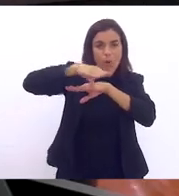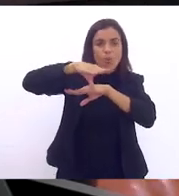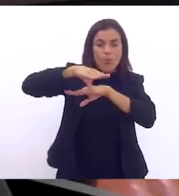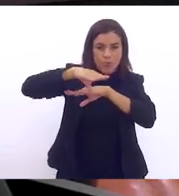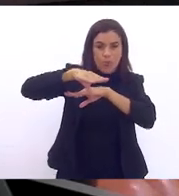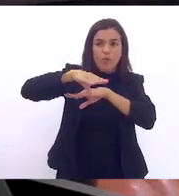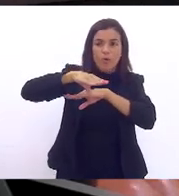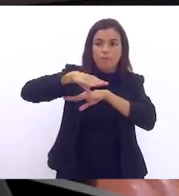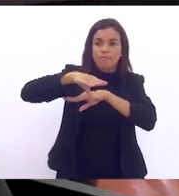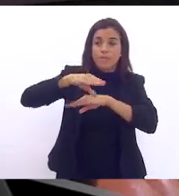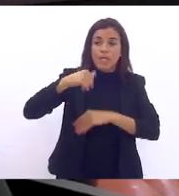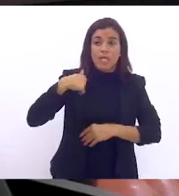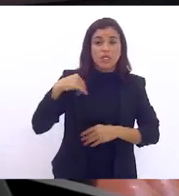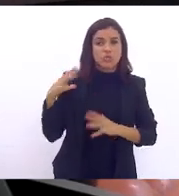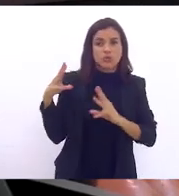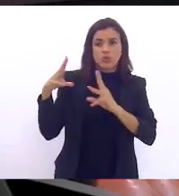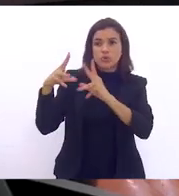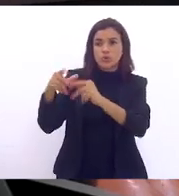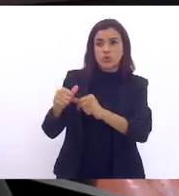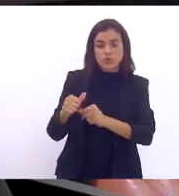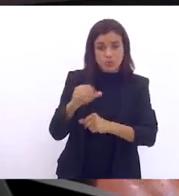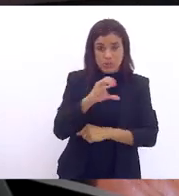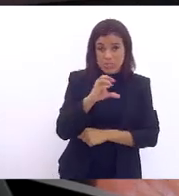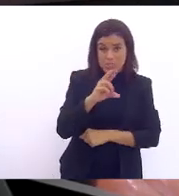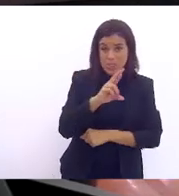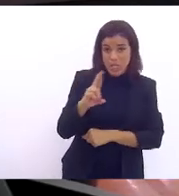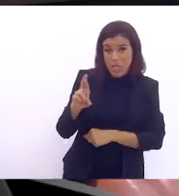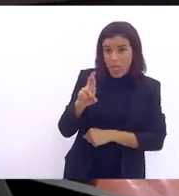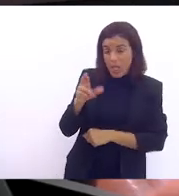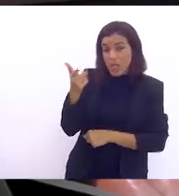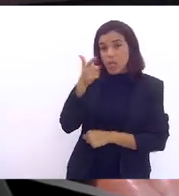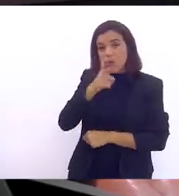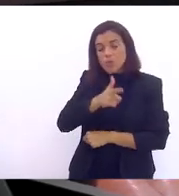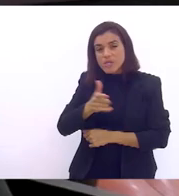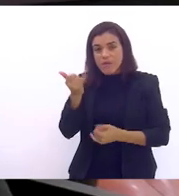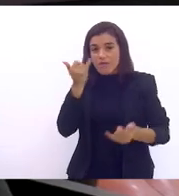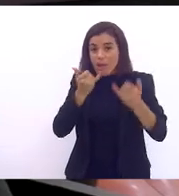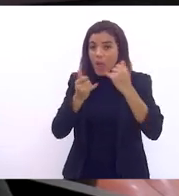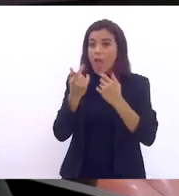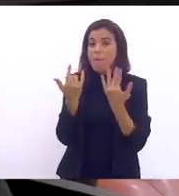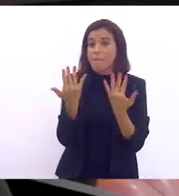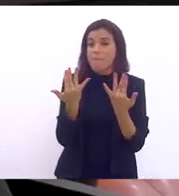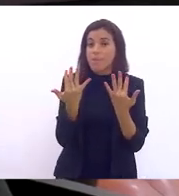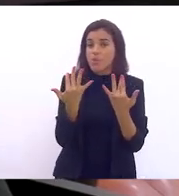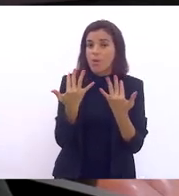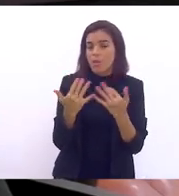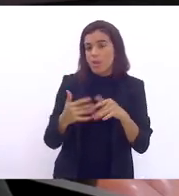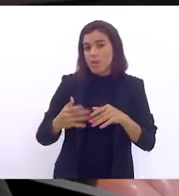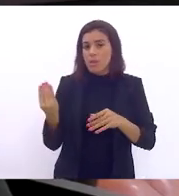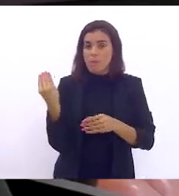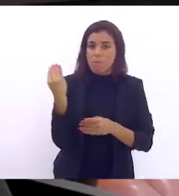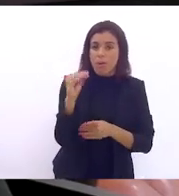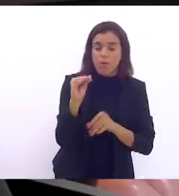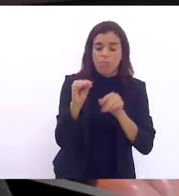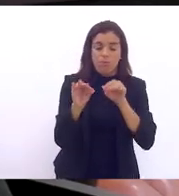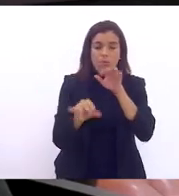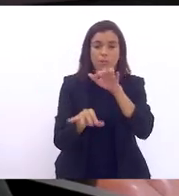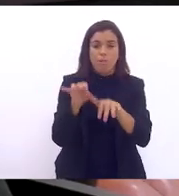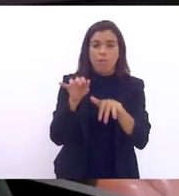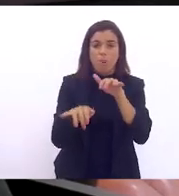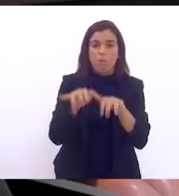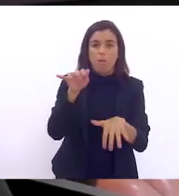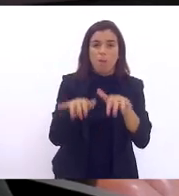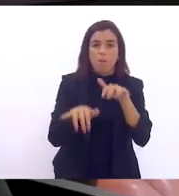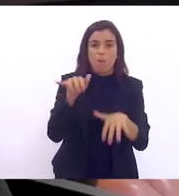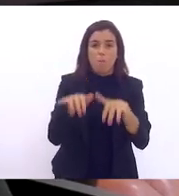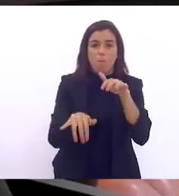isso dito pro próprio operador da CCR depois ess ele resgata esse dado e é inserido manualmente no sistema isso pode